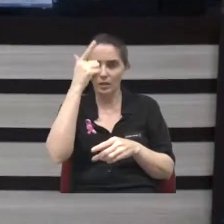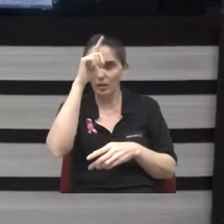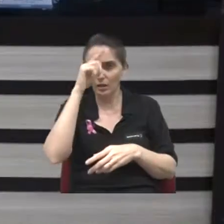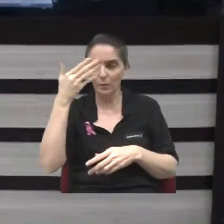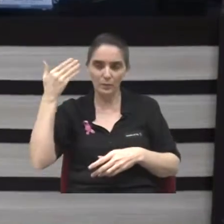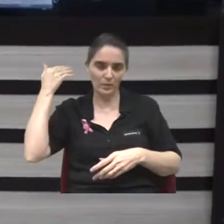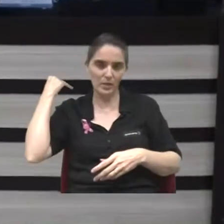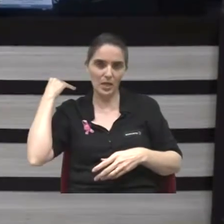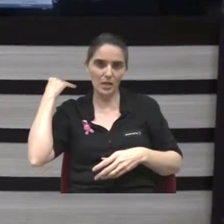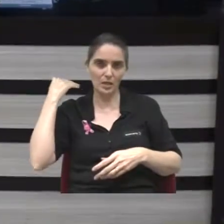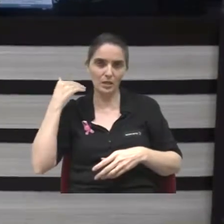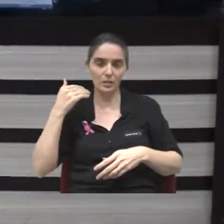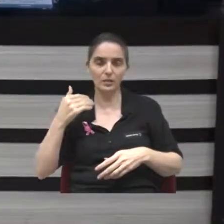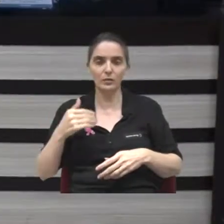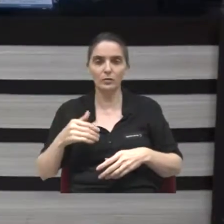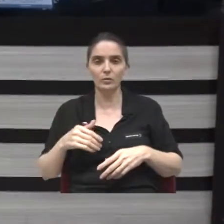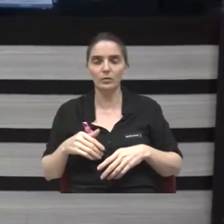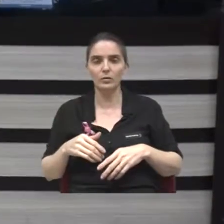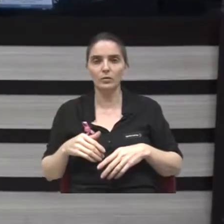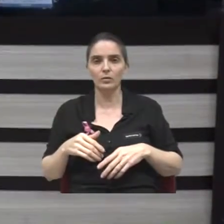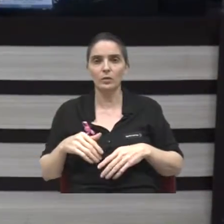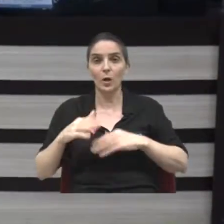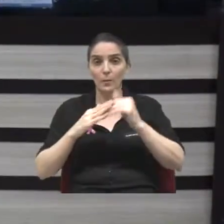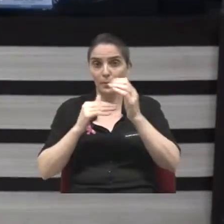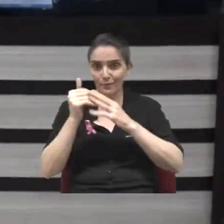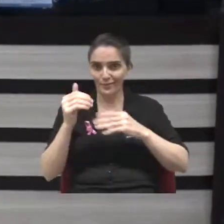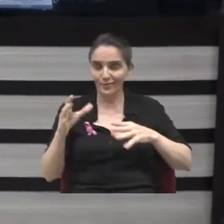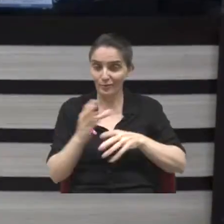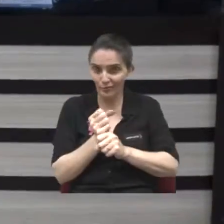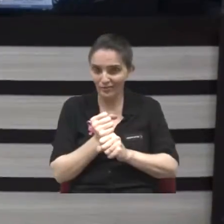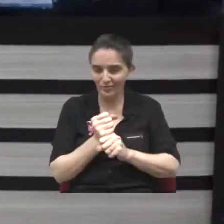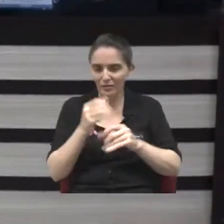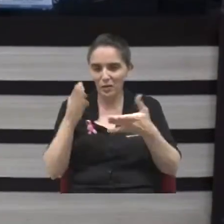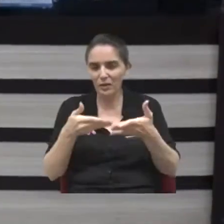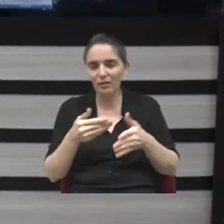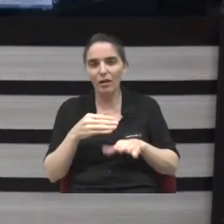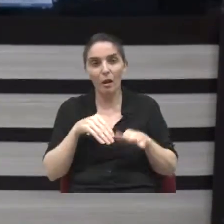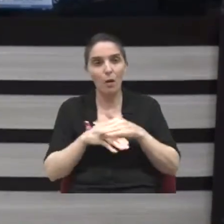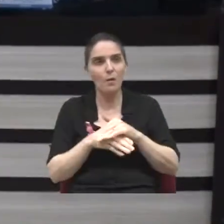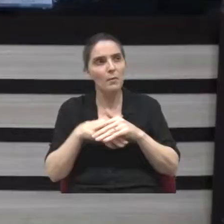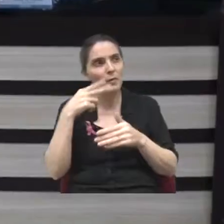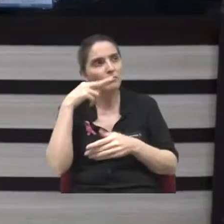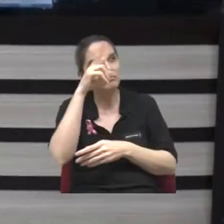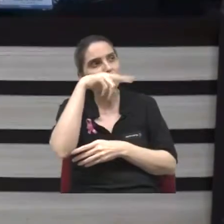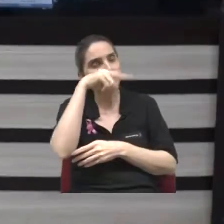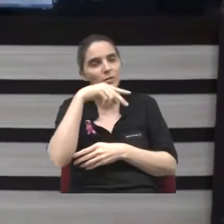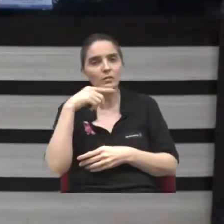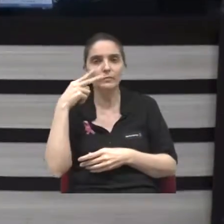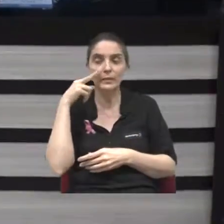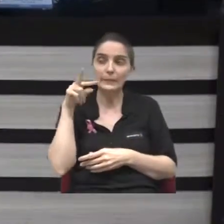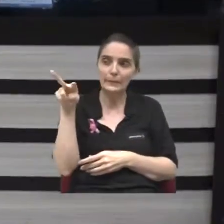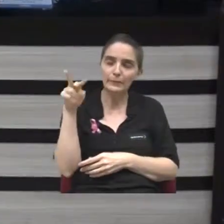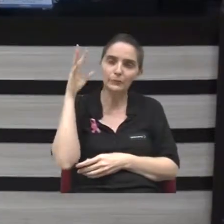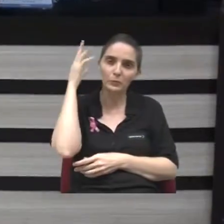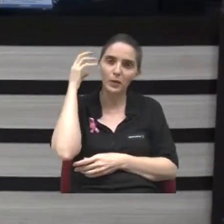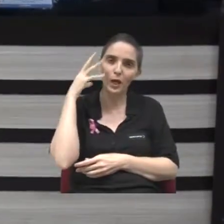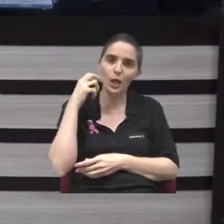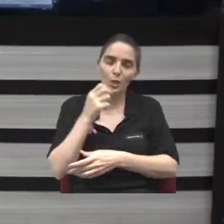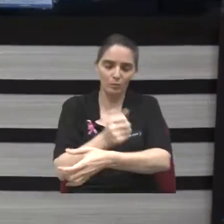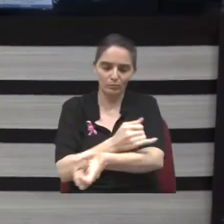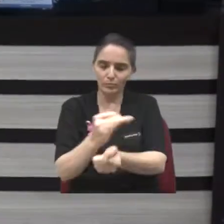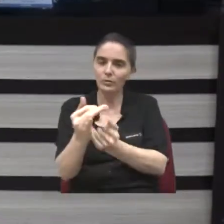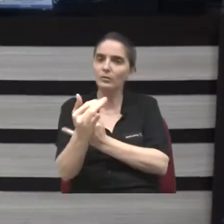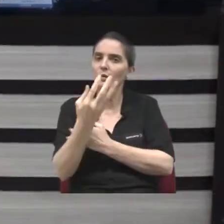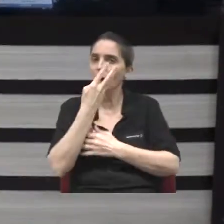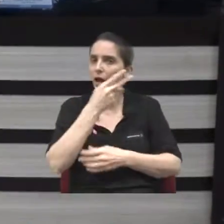E vejo a importância, vejo a emoção da vereadora Lu, porque isso acontece com as crianças muito, né? A